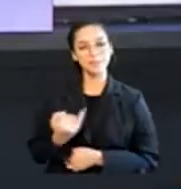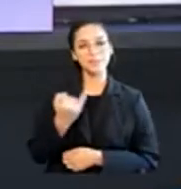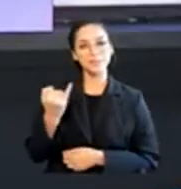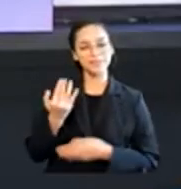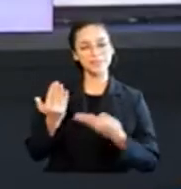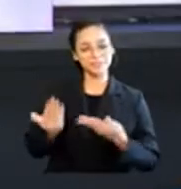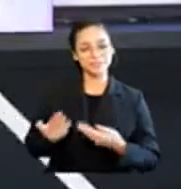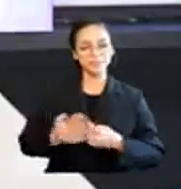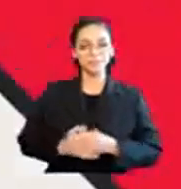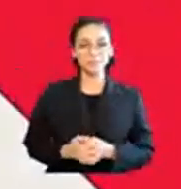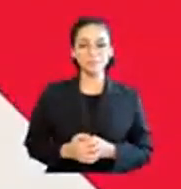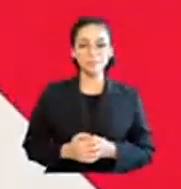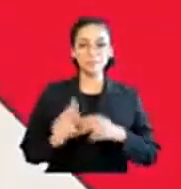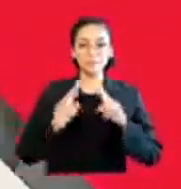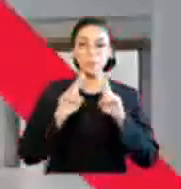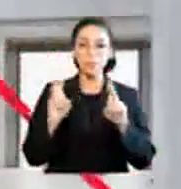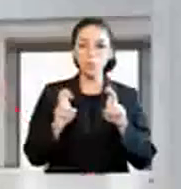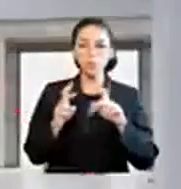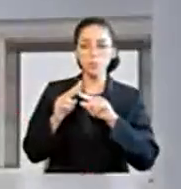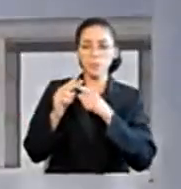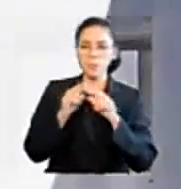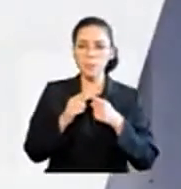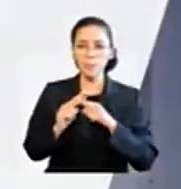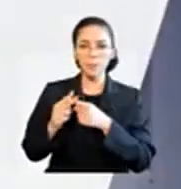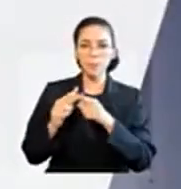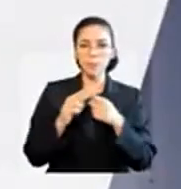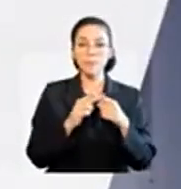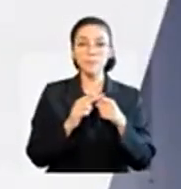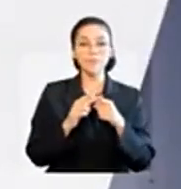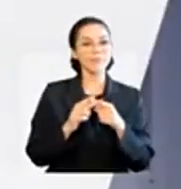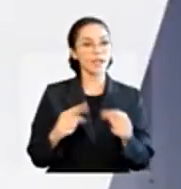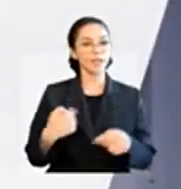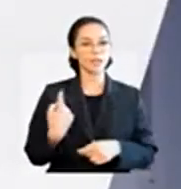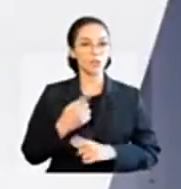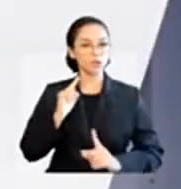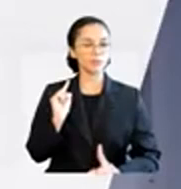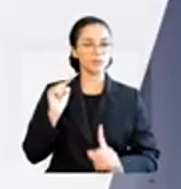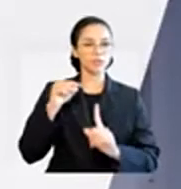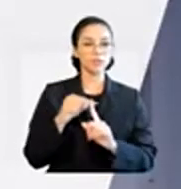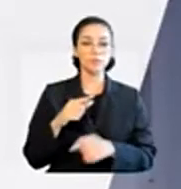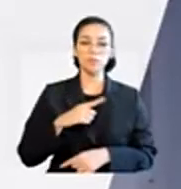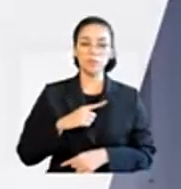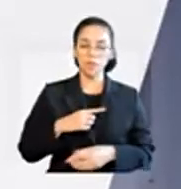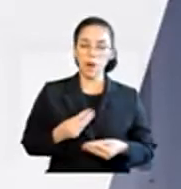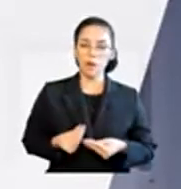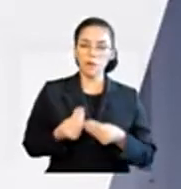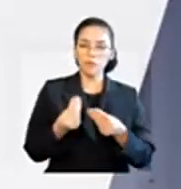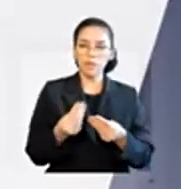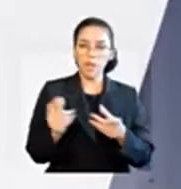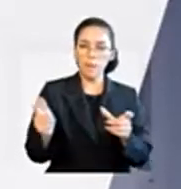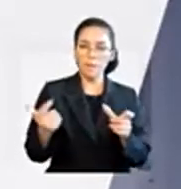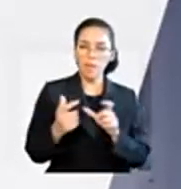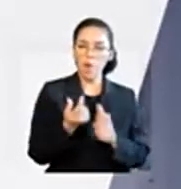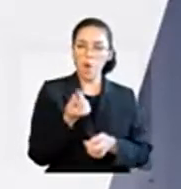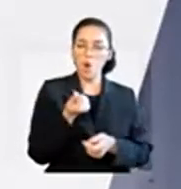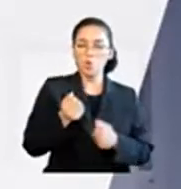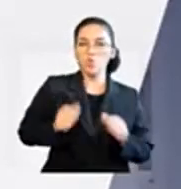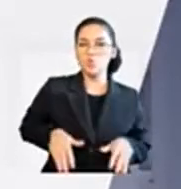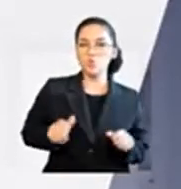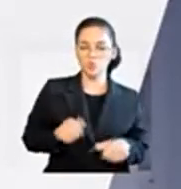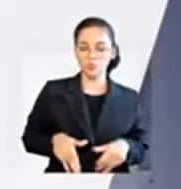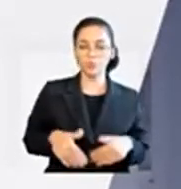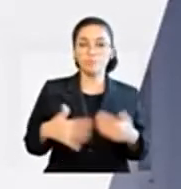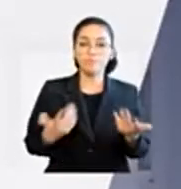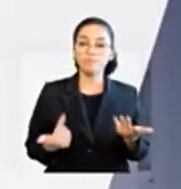diz respeito à manutenção do novo Fiat Scudo, nossa meta, é claro, é ter uma oferta com menor custo do segmento. Então, eu quero trazer para vocês